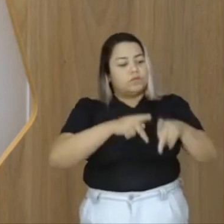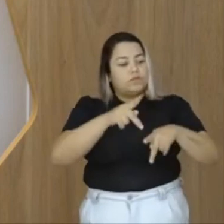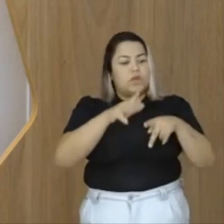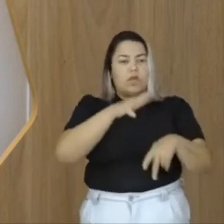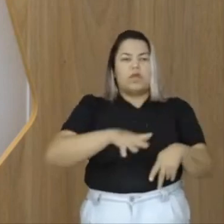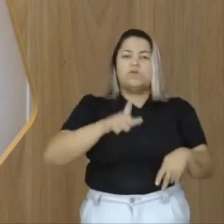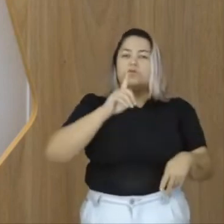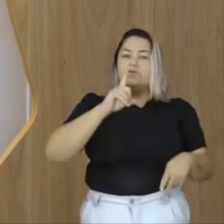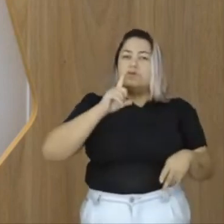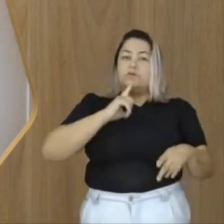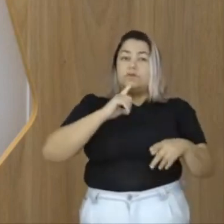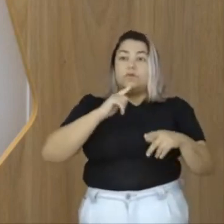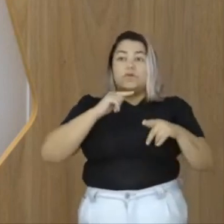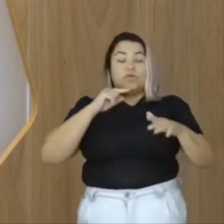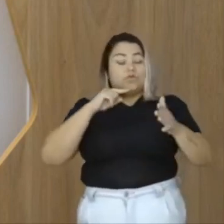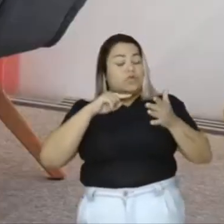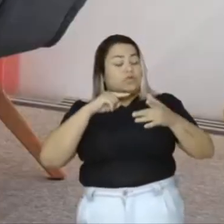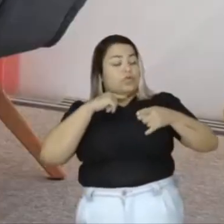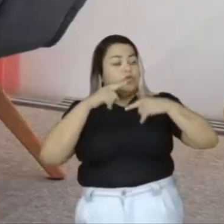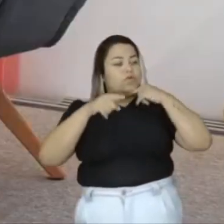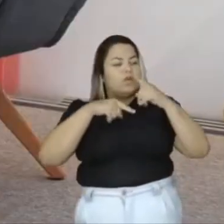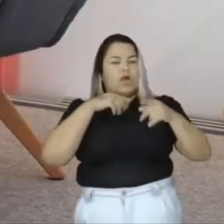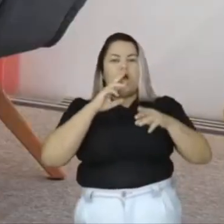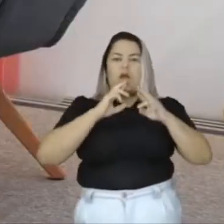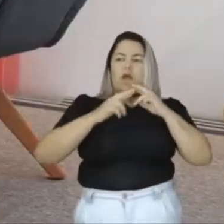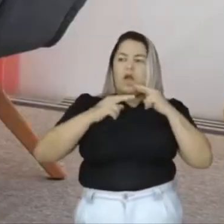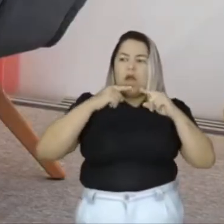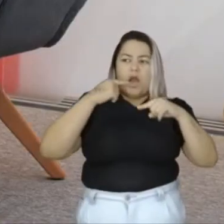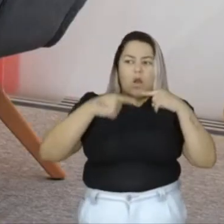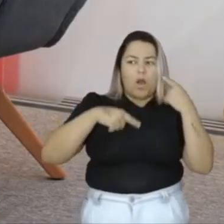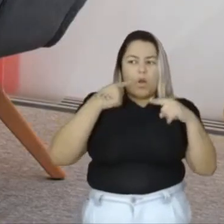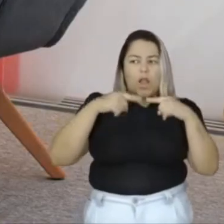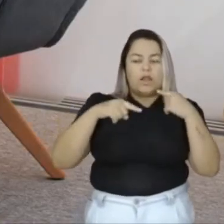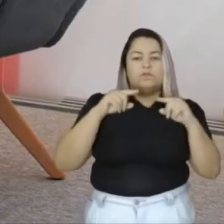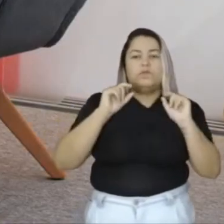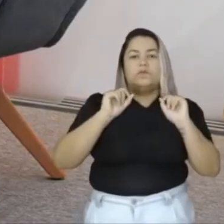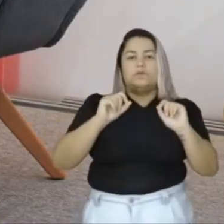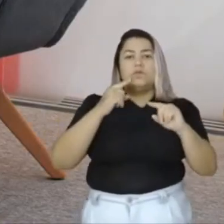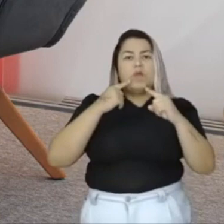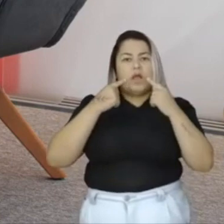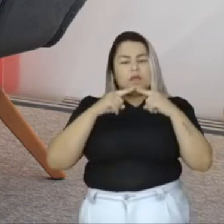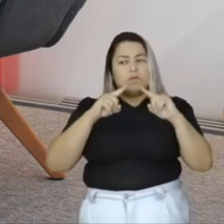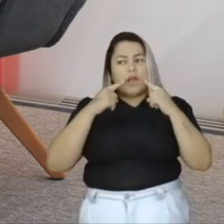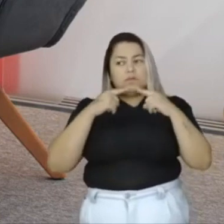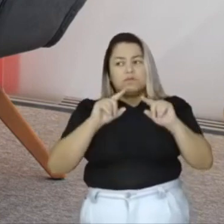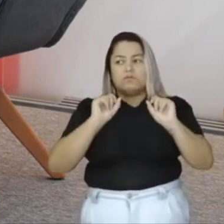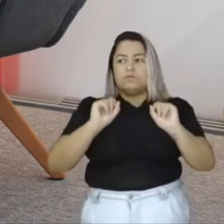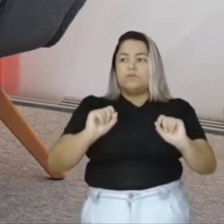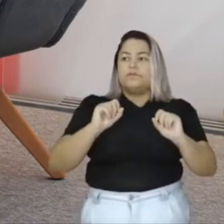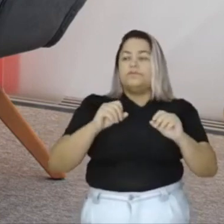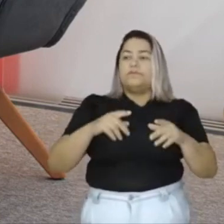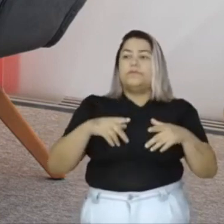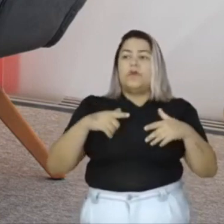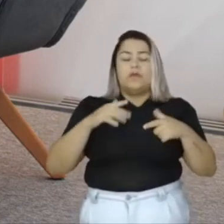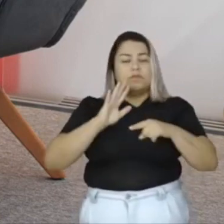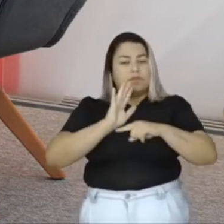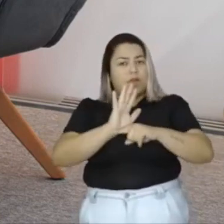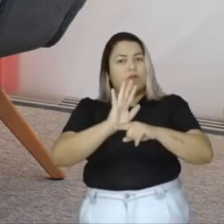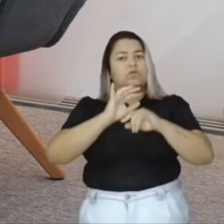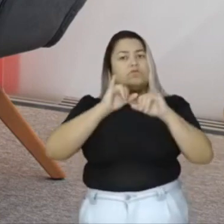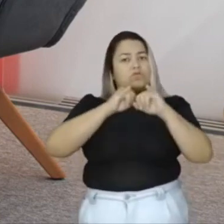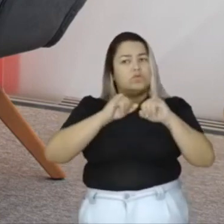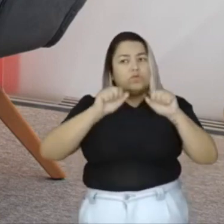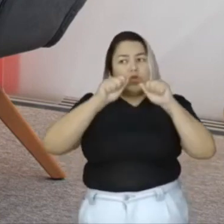dúvidas, como também fazer denúncias, fazer alguma reclamação. E eu queria muito que cada vez mais a nossa militância ajude a